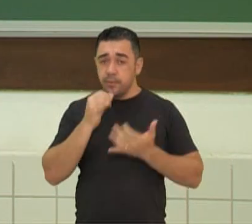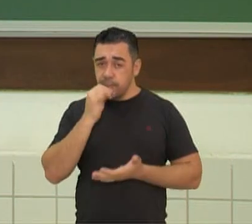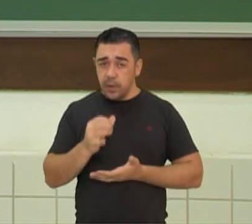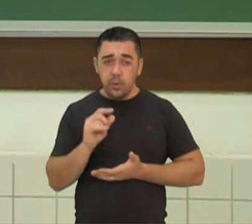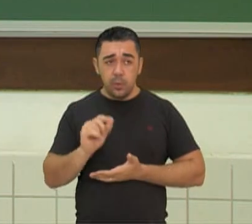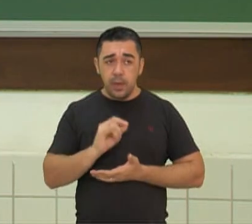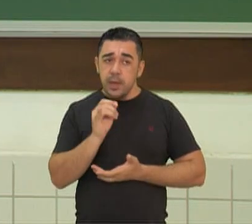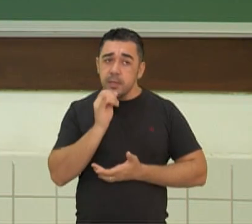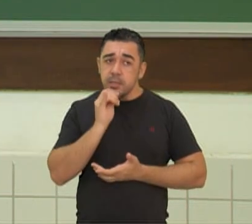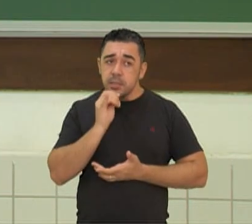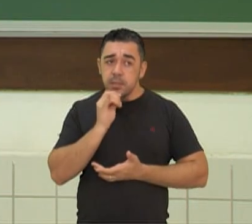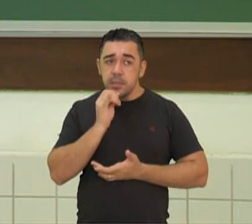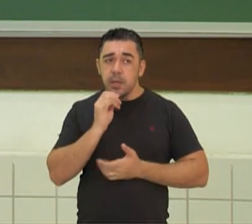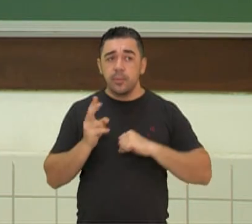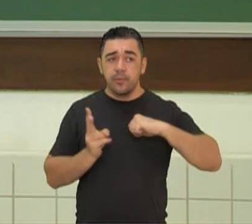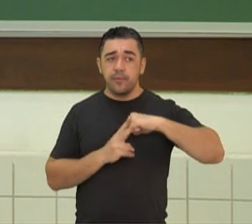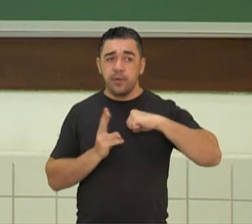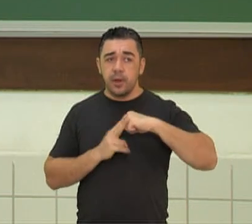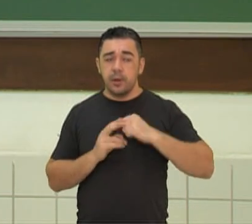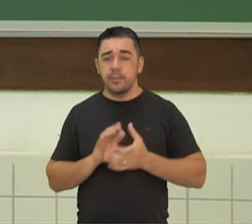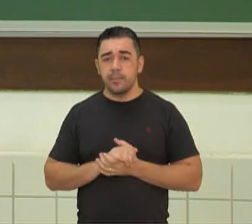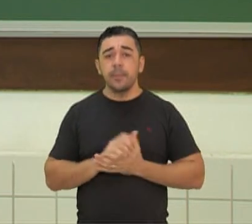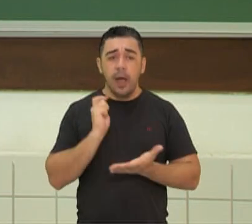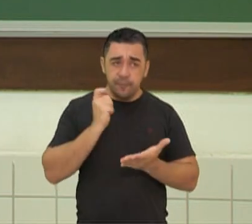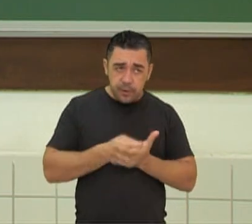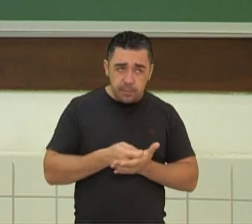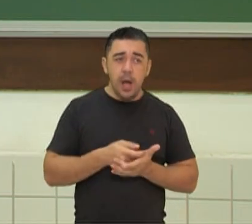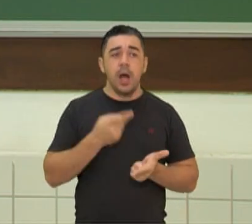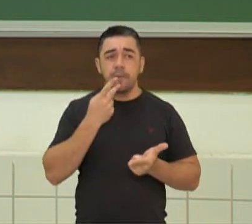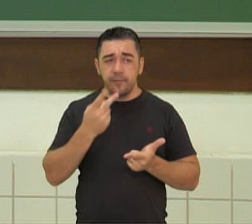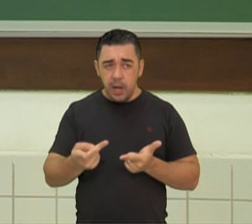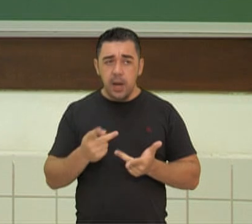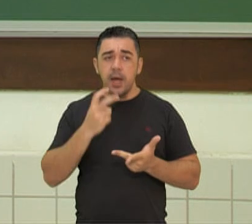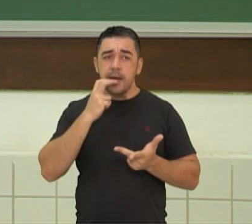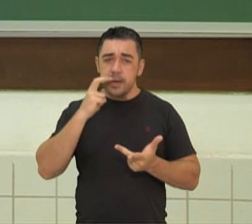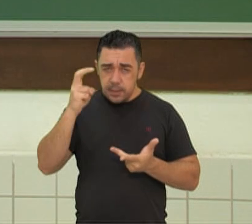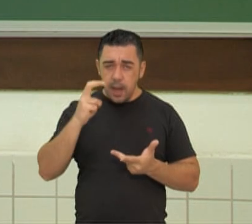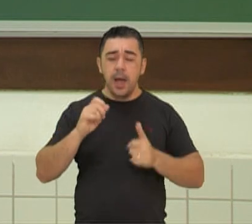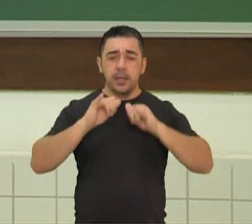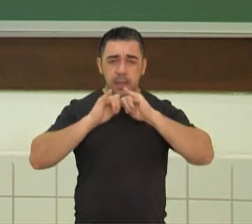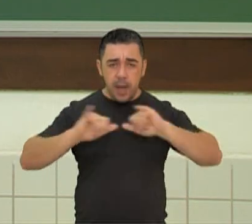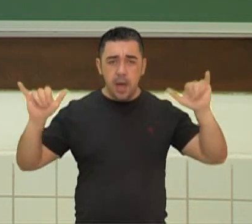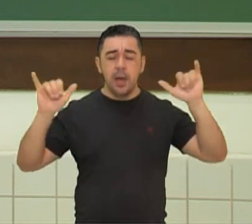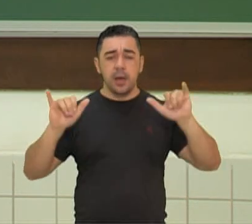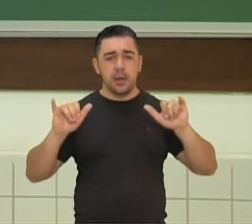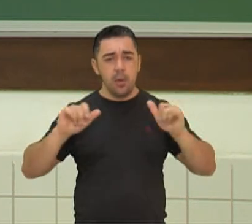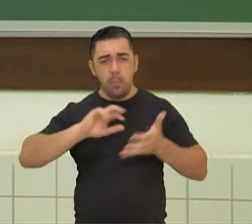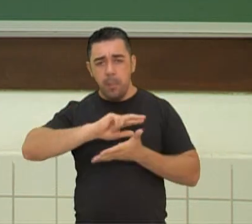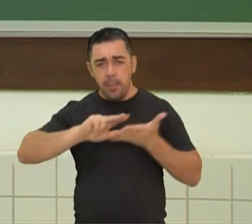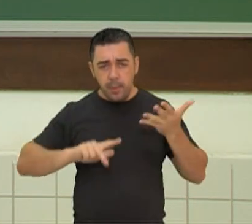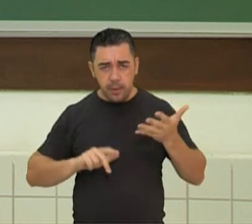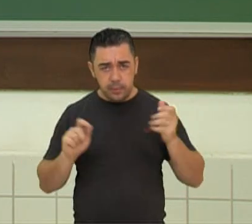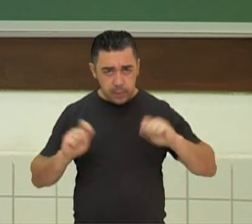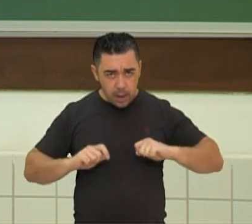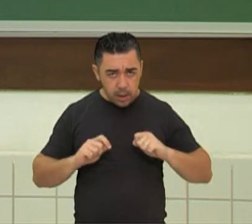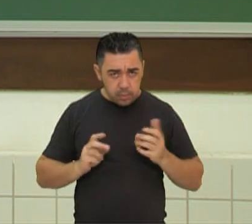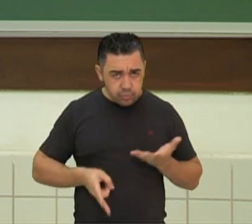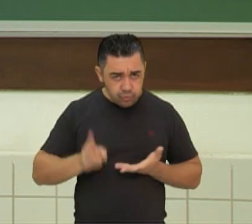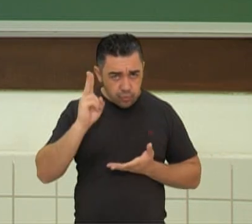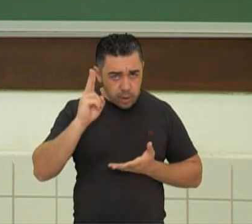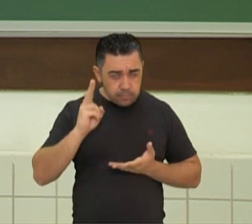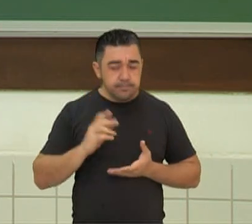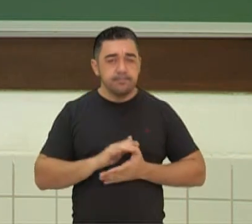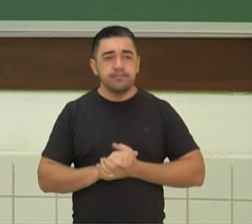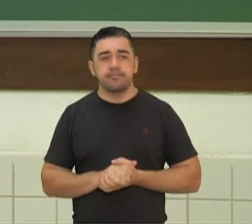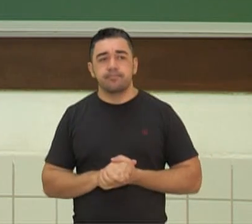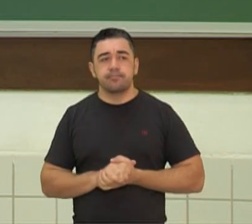exemplos, então, esses verbos aqui. Afirmar, falar, gritar, dentre outros. Tudo bem? Podemos continuar? Vamos